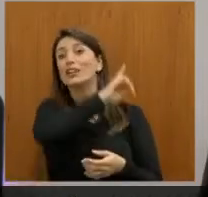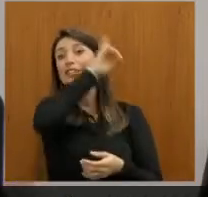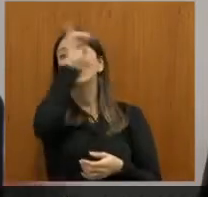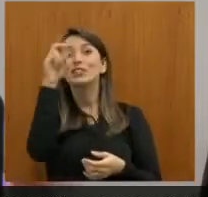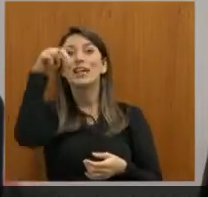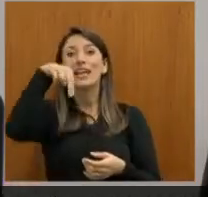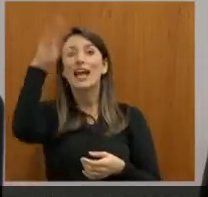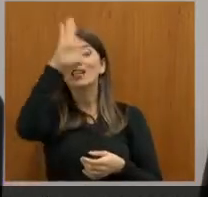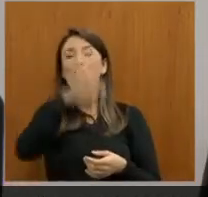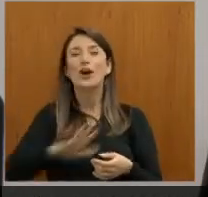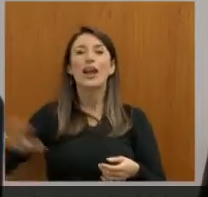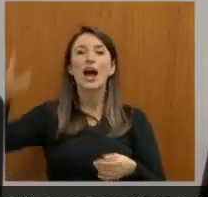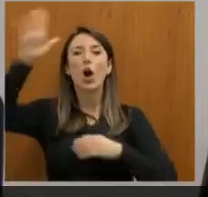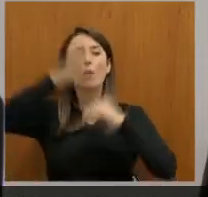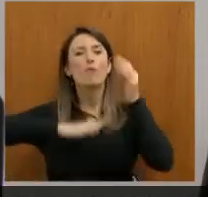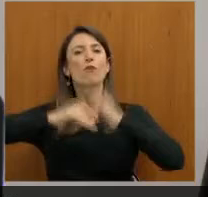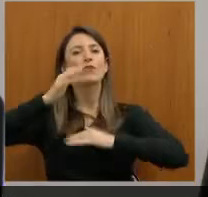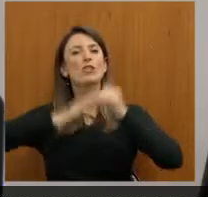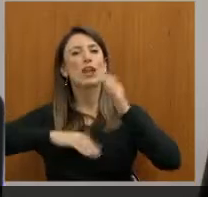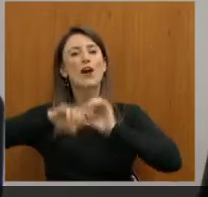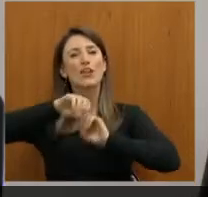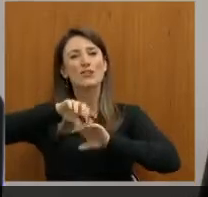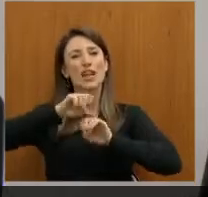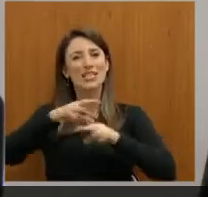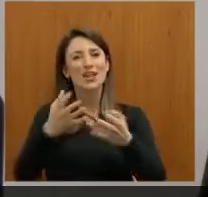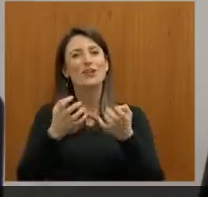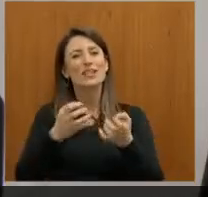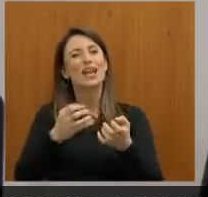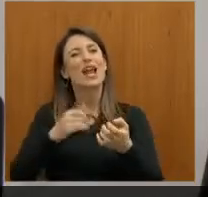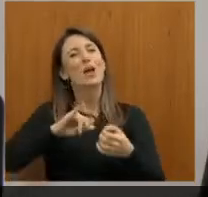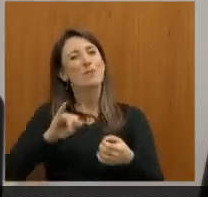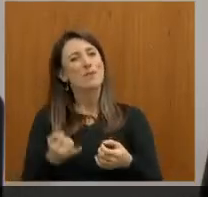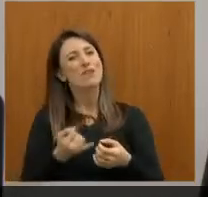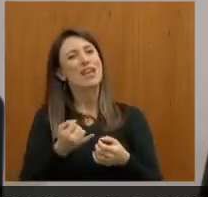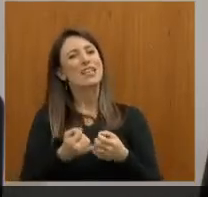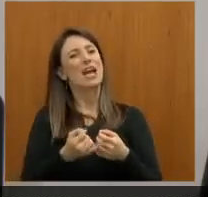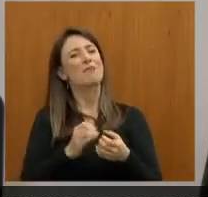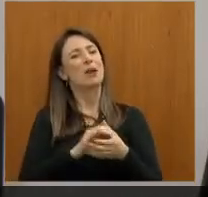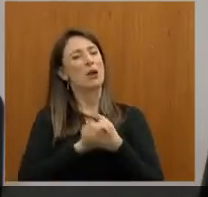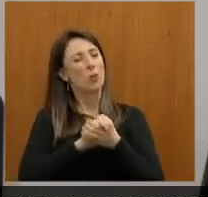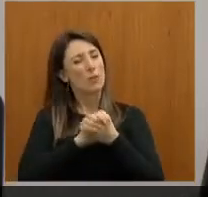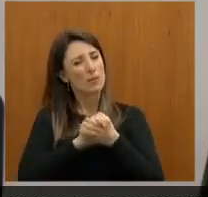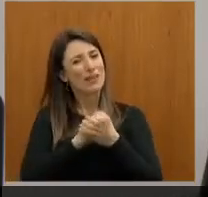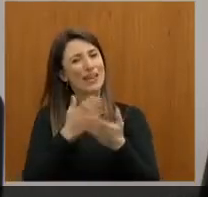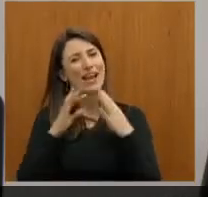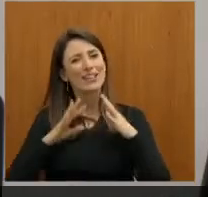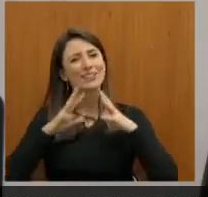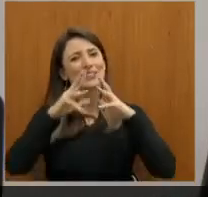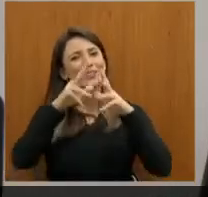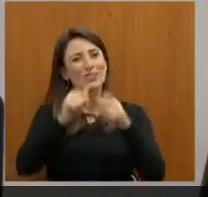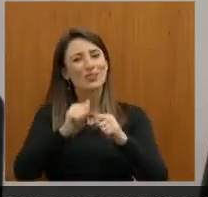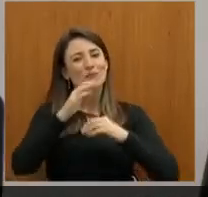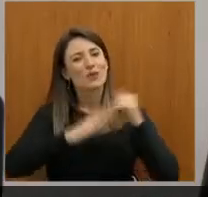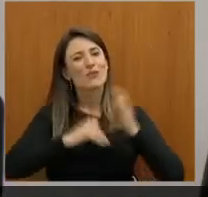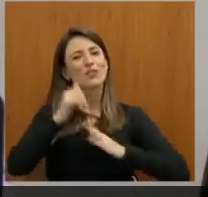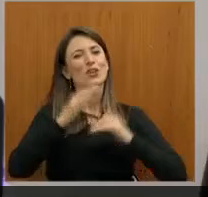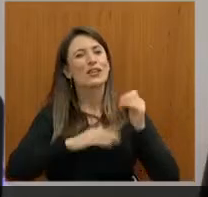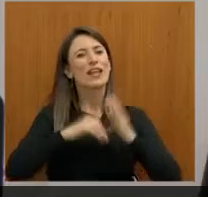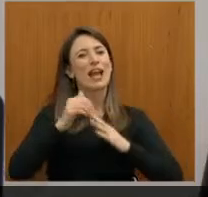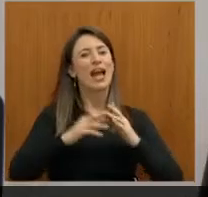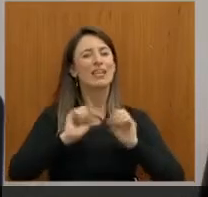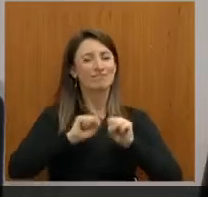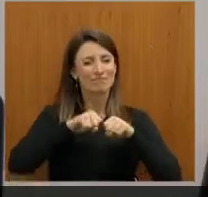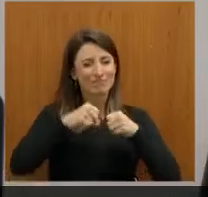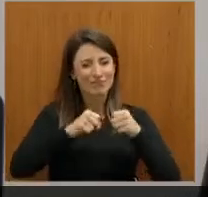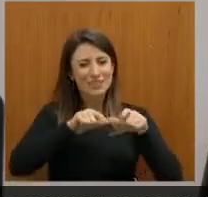de educação aproveitar que oportunidade para cumprimentar todos os nossos colegas que estão aí é envolvidos no processo da educação